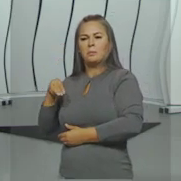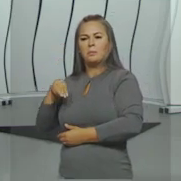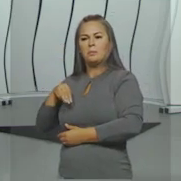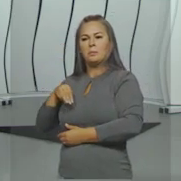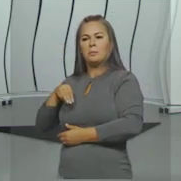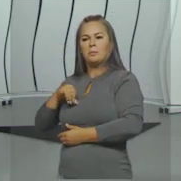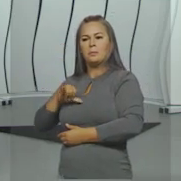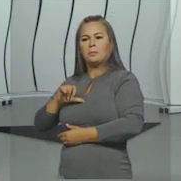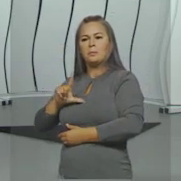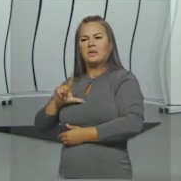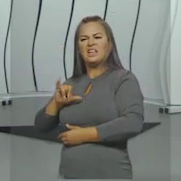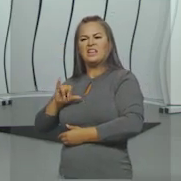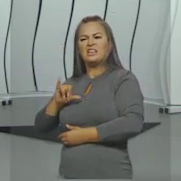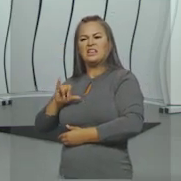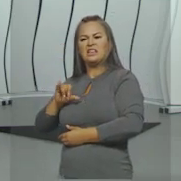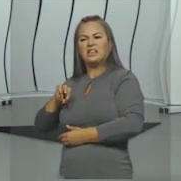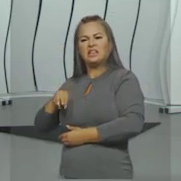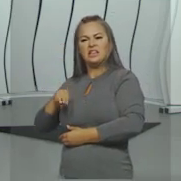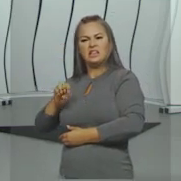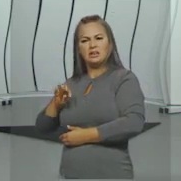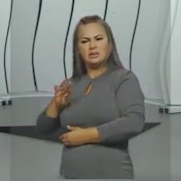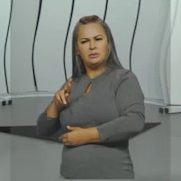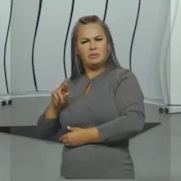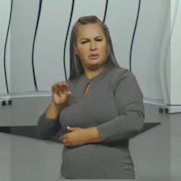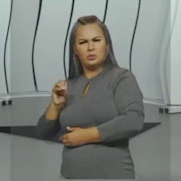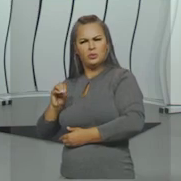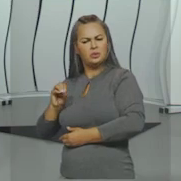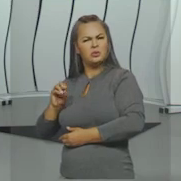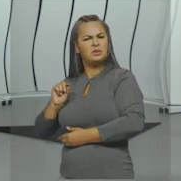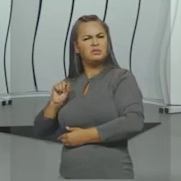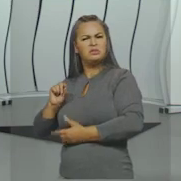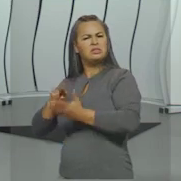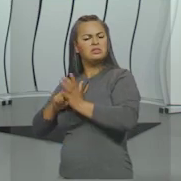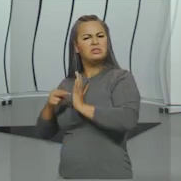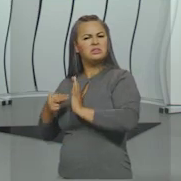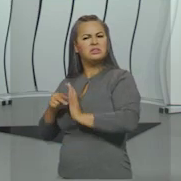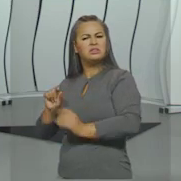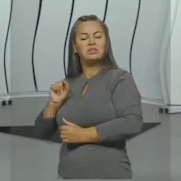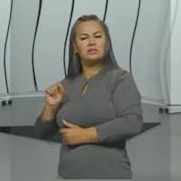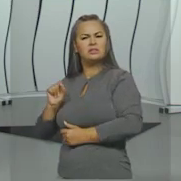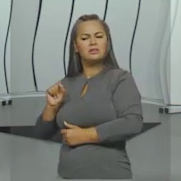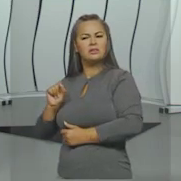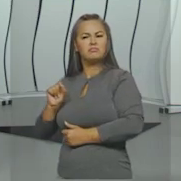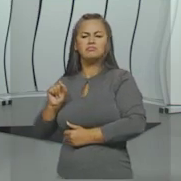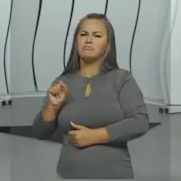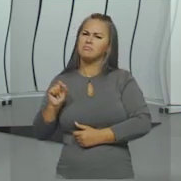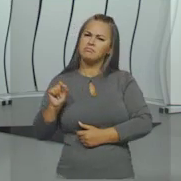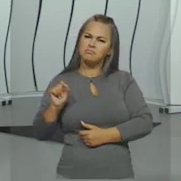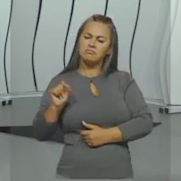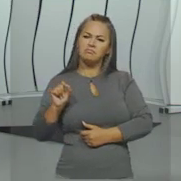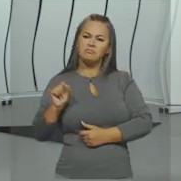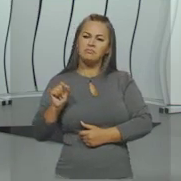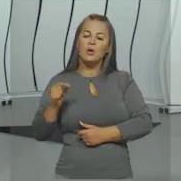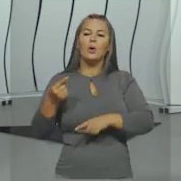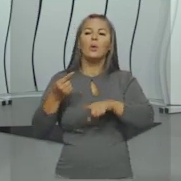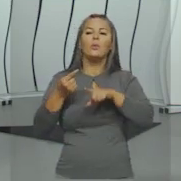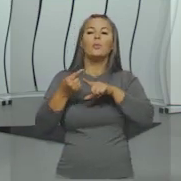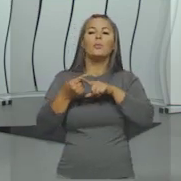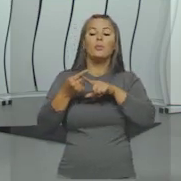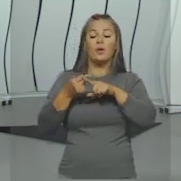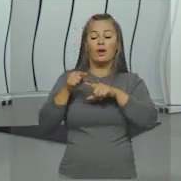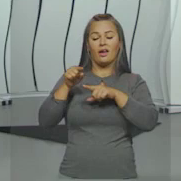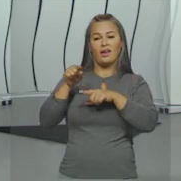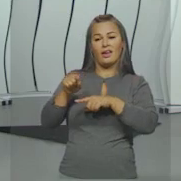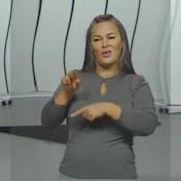no estado tal, o correspondente ao que deveria ter caído 2 meses, caiu em 1 dia. Quando isso acontece,